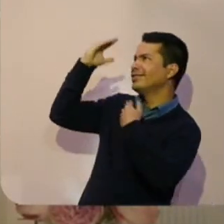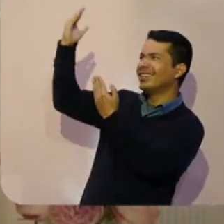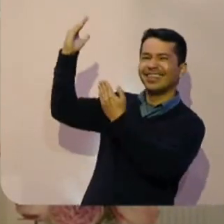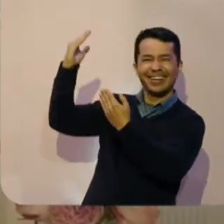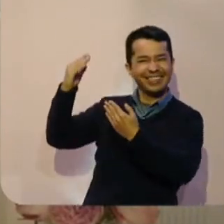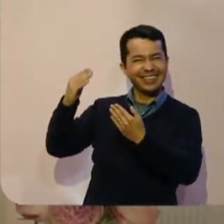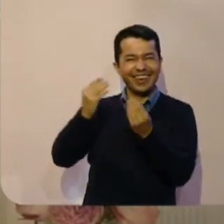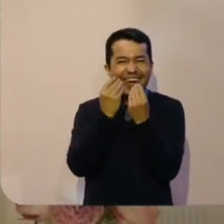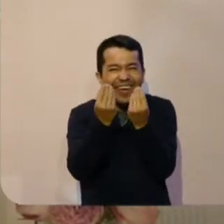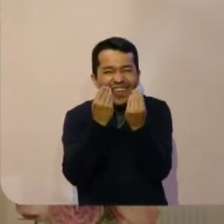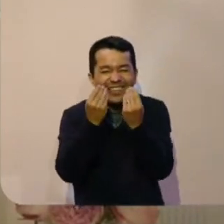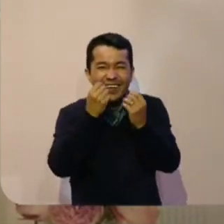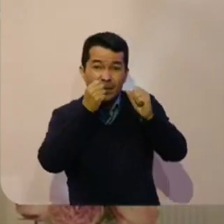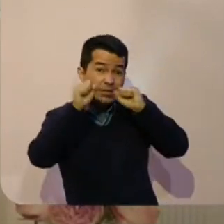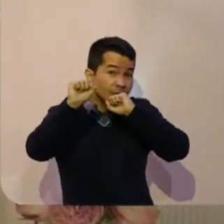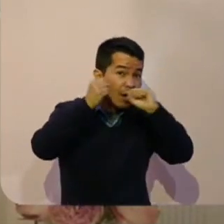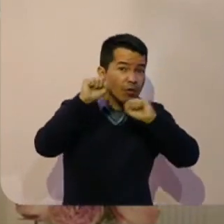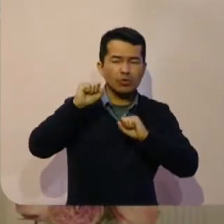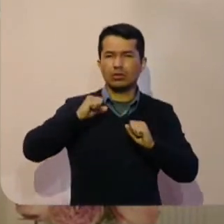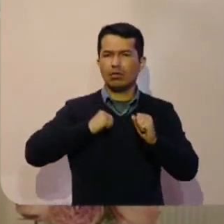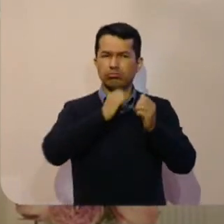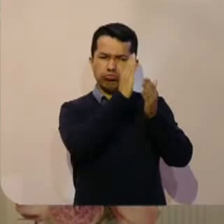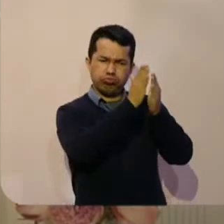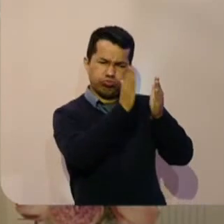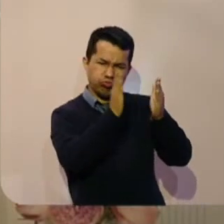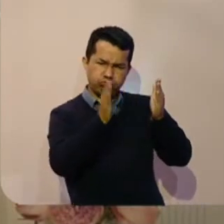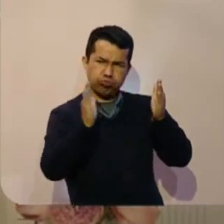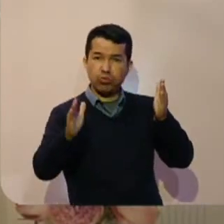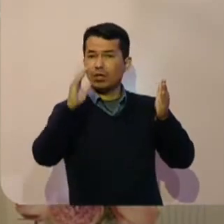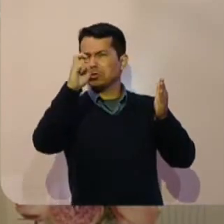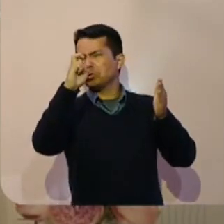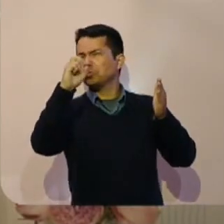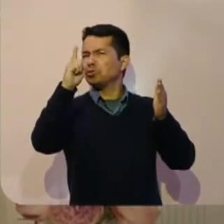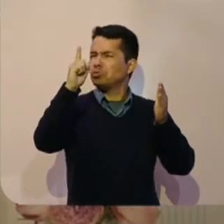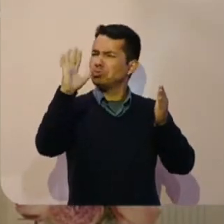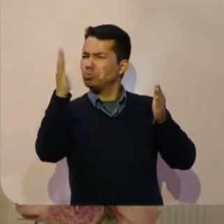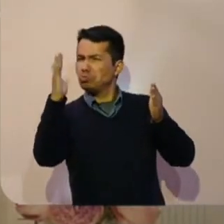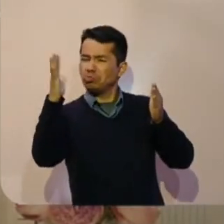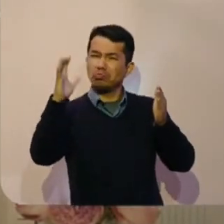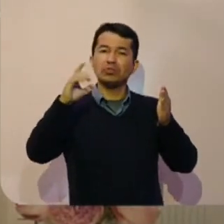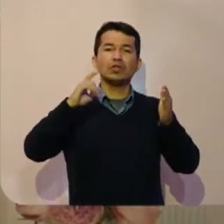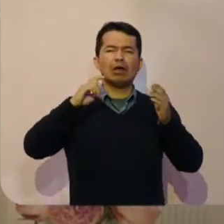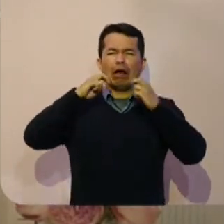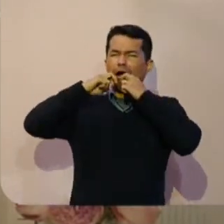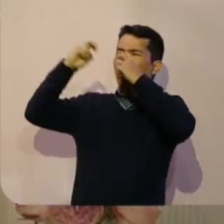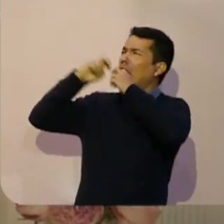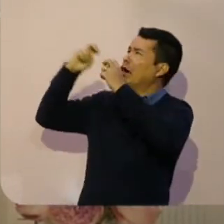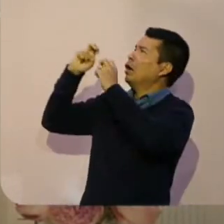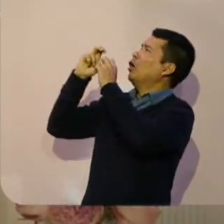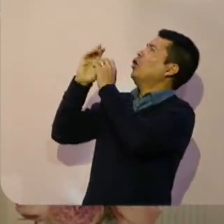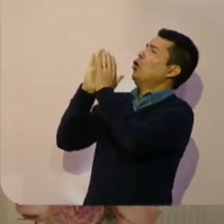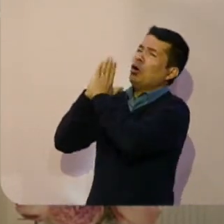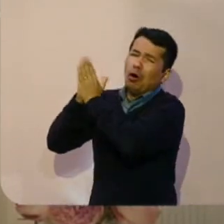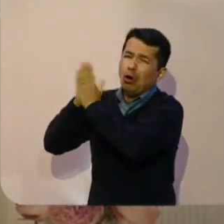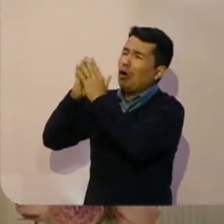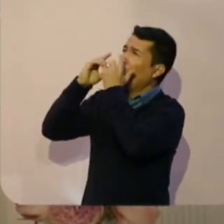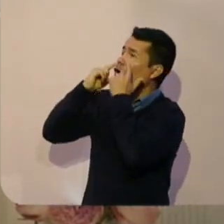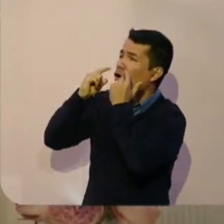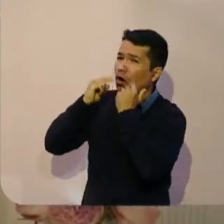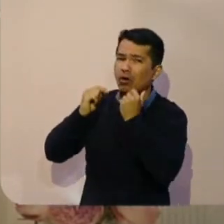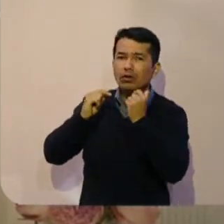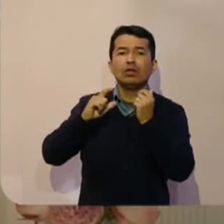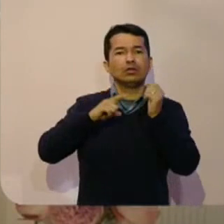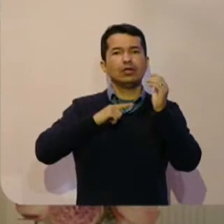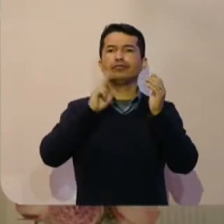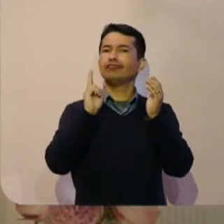está tentando dizer para a gente que em determinados momentos eu vou ter que colocar a minha capacidade de crer